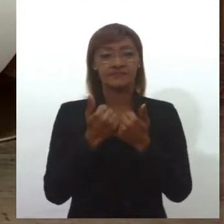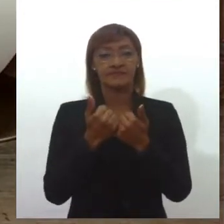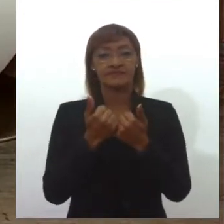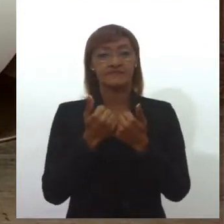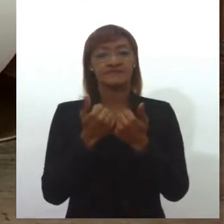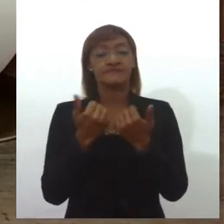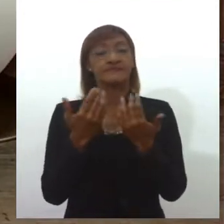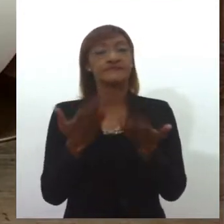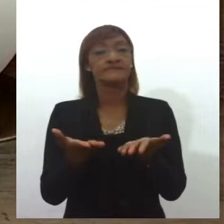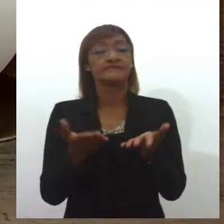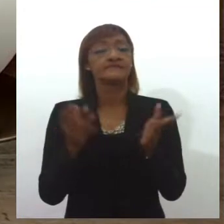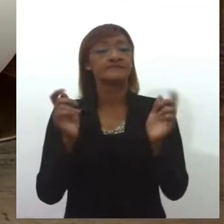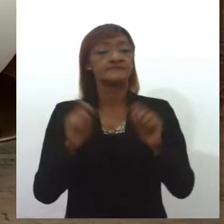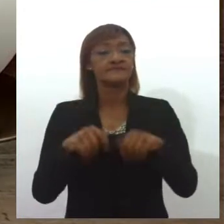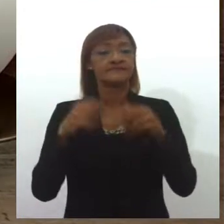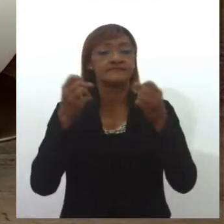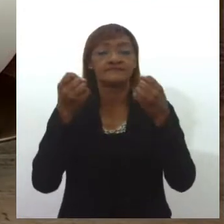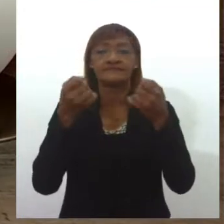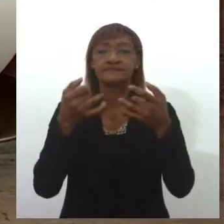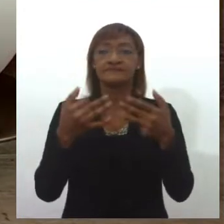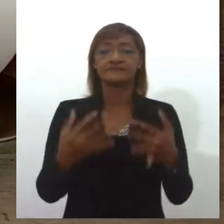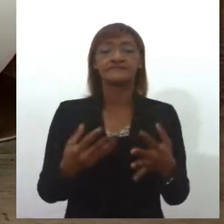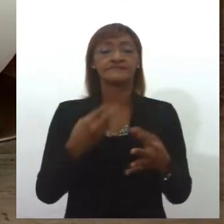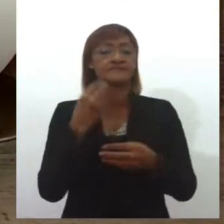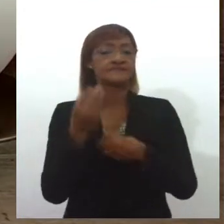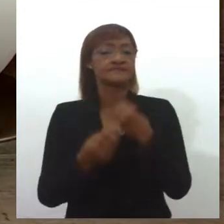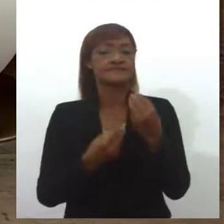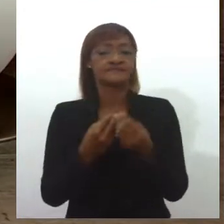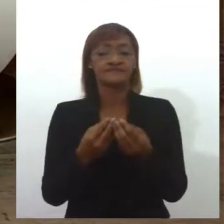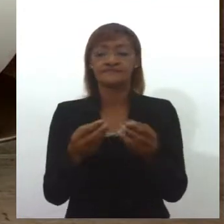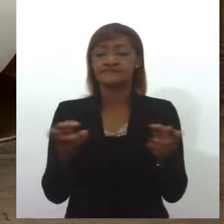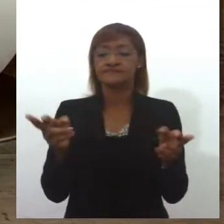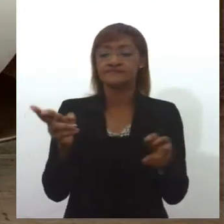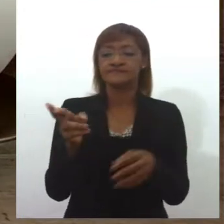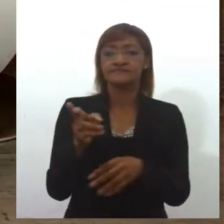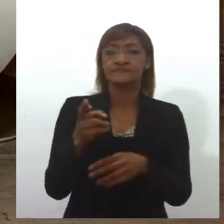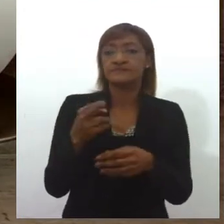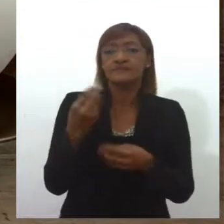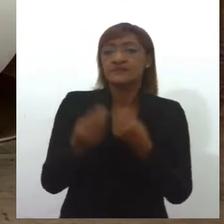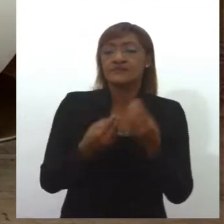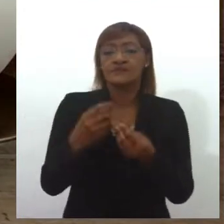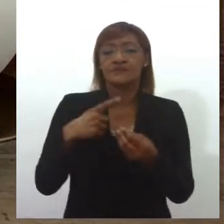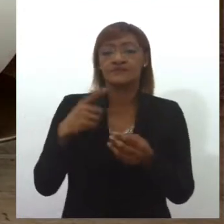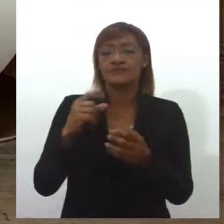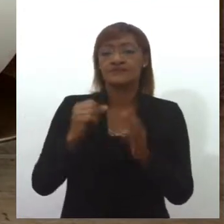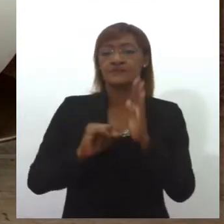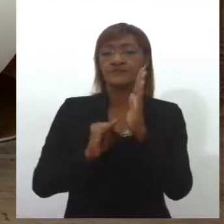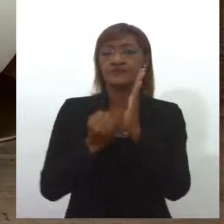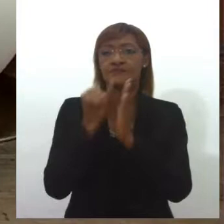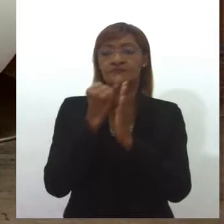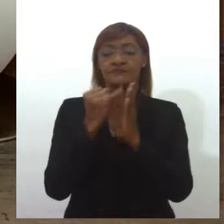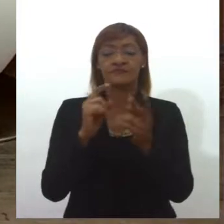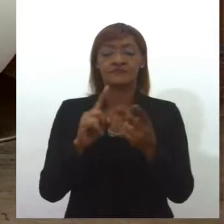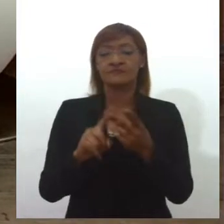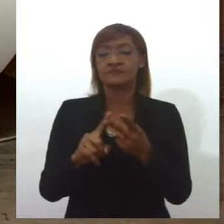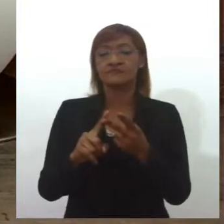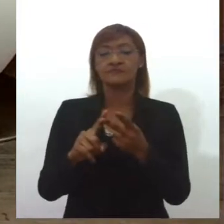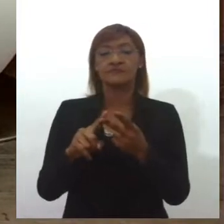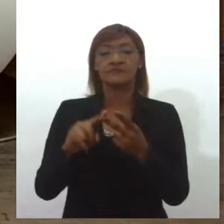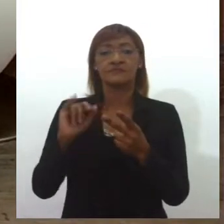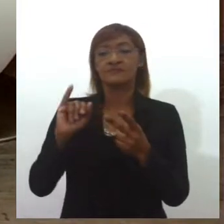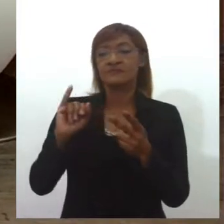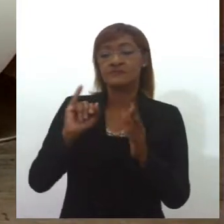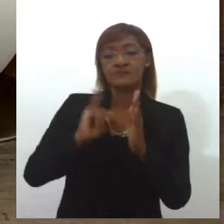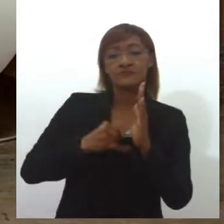nos explicar um pouquinho como é que funciona essa relação entre o aumento dos juros e a inflação? E se há uma proporção